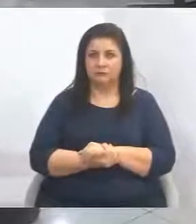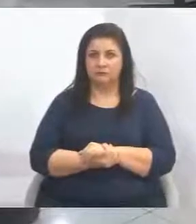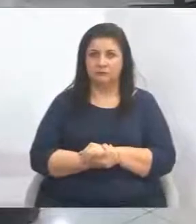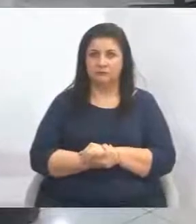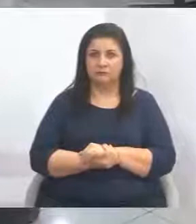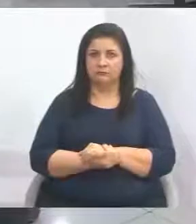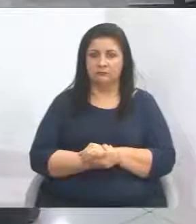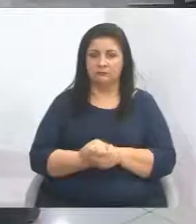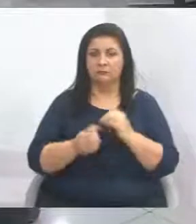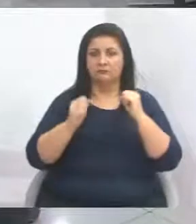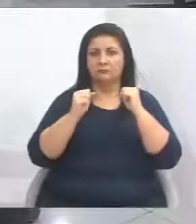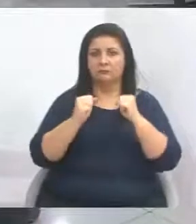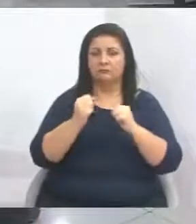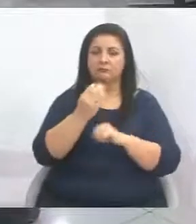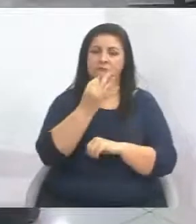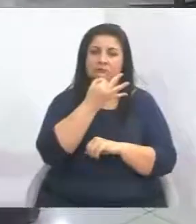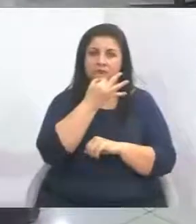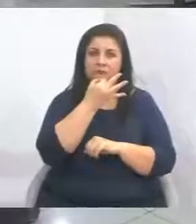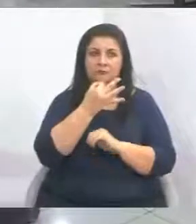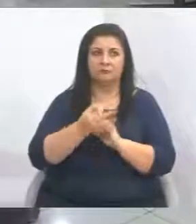O projeto continua em discussão.